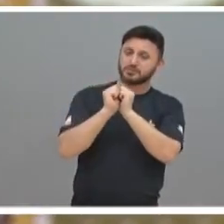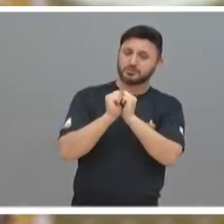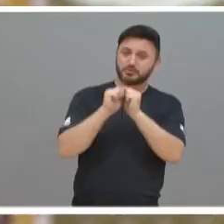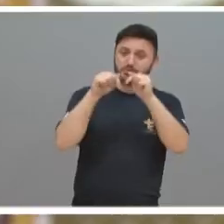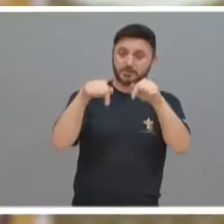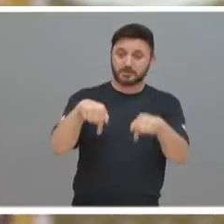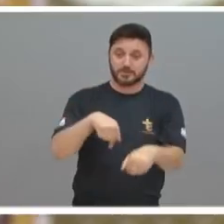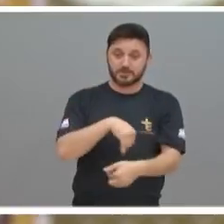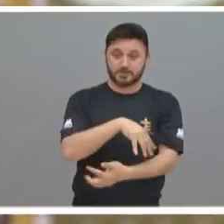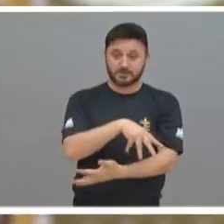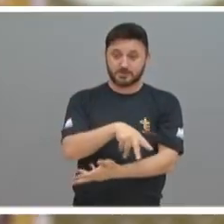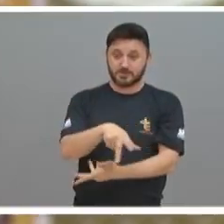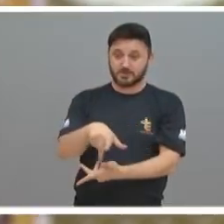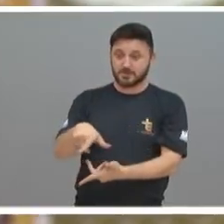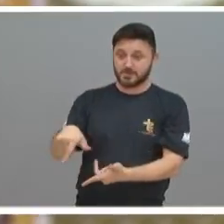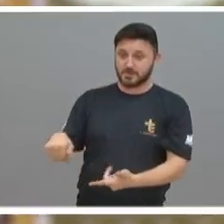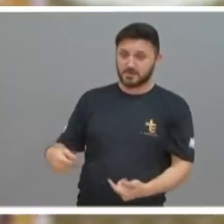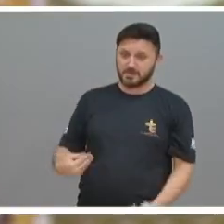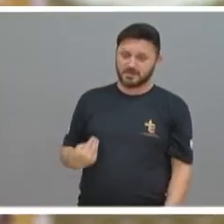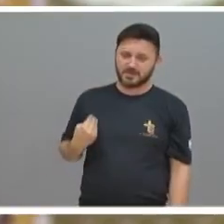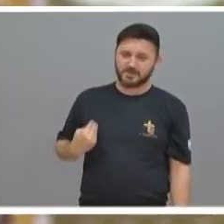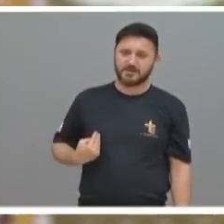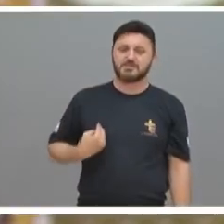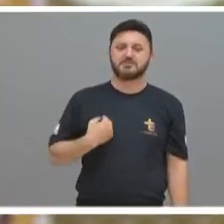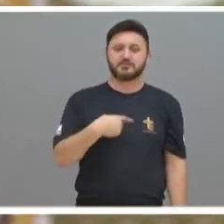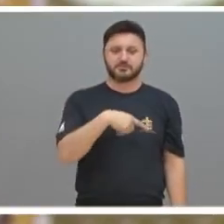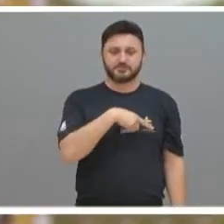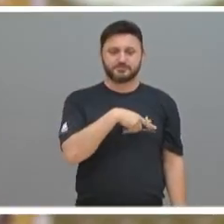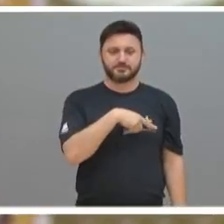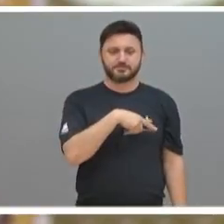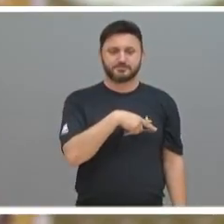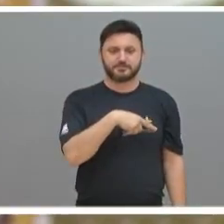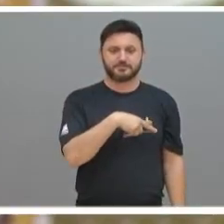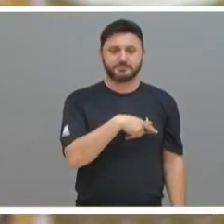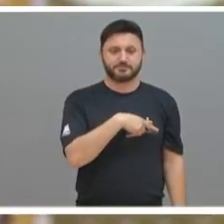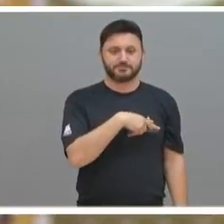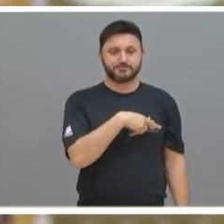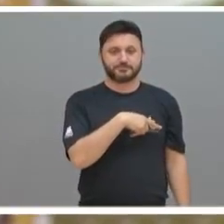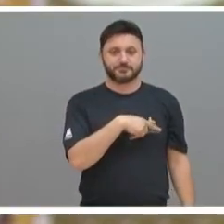Junto a Ele na terra dos